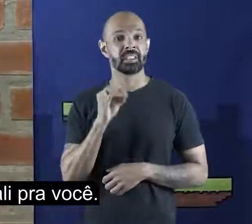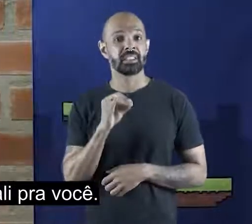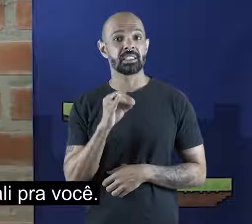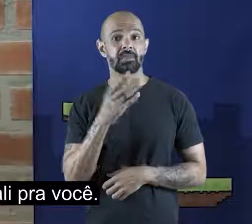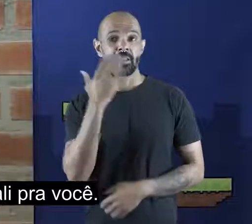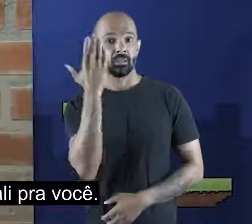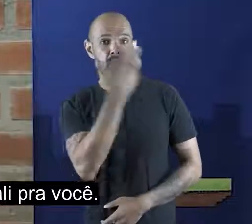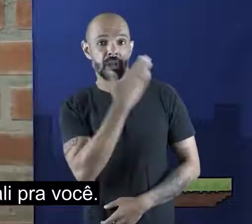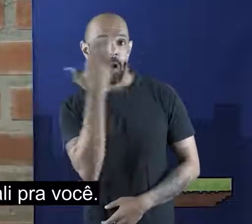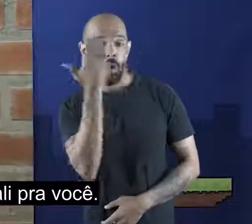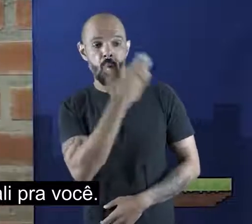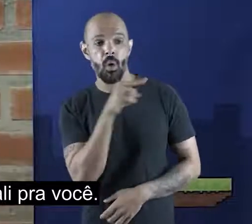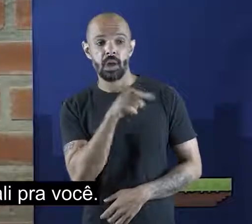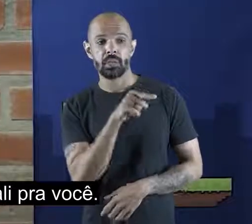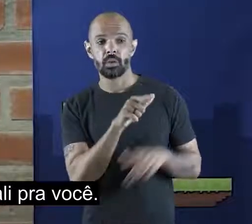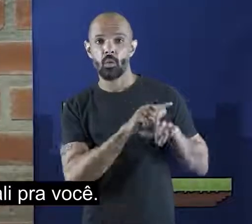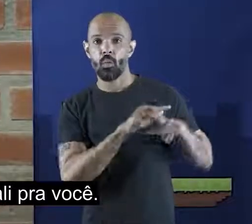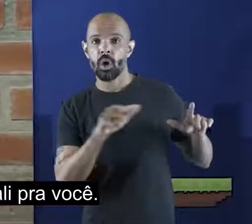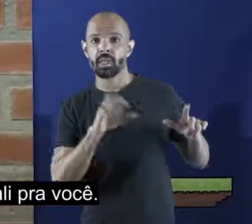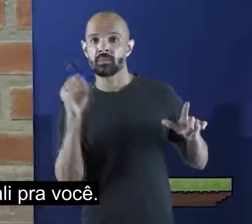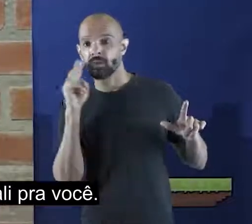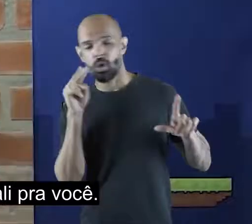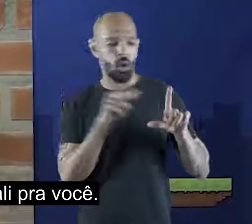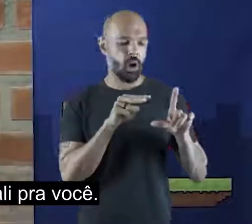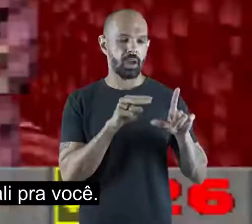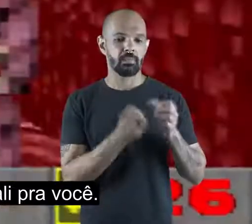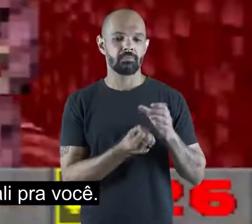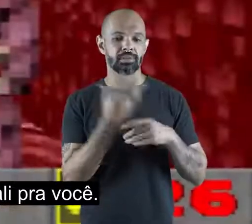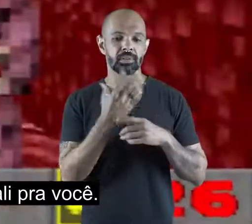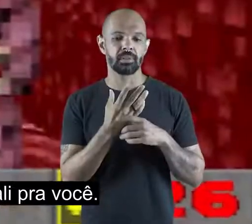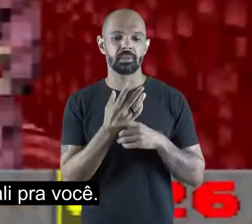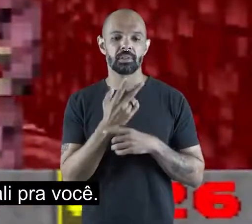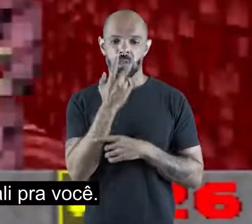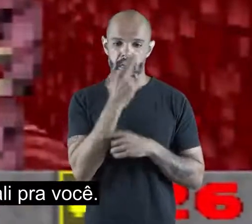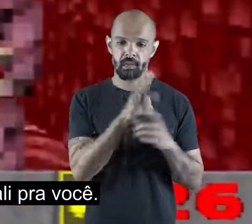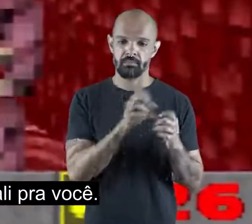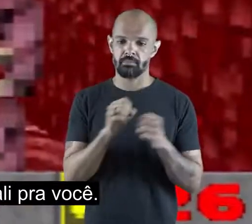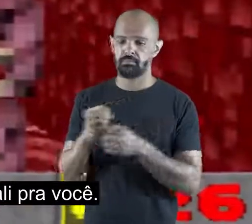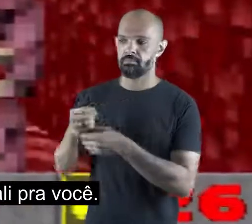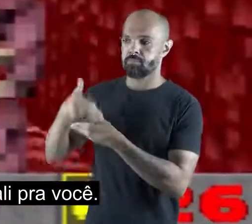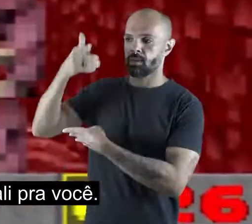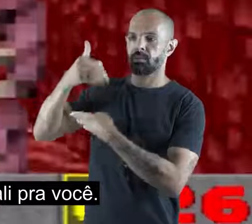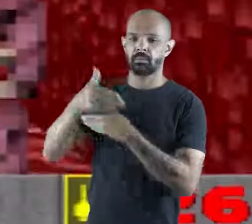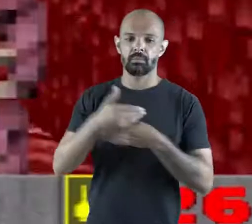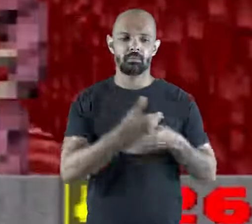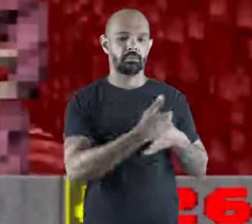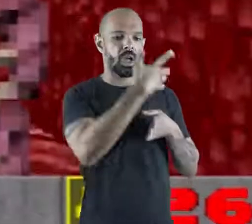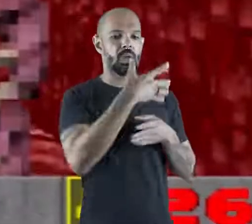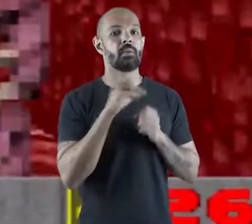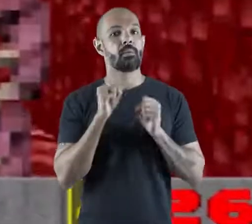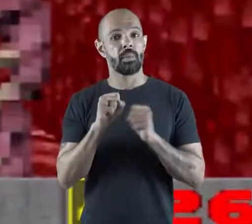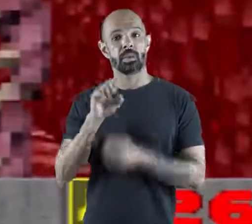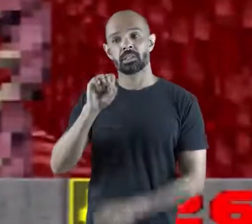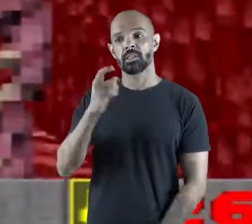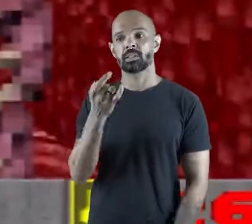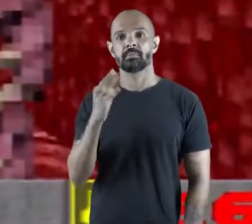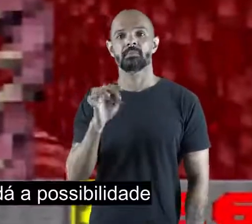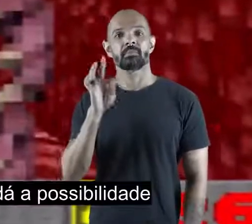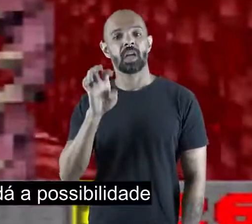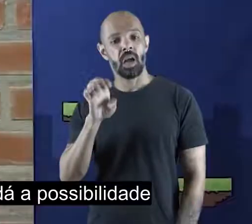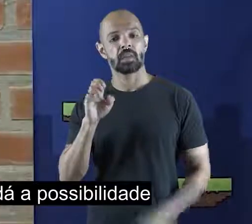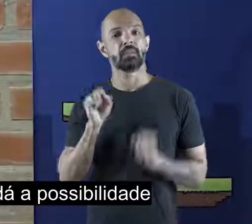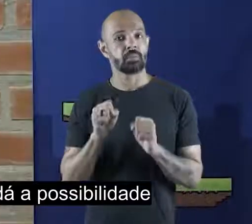não está olhando para a posição, não existe nada. Quando você olha, ele renderiza a parede, ele coloca aquela parede ali para você. Pode ser um sprite, ele desenha um sprite